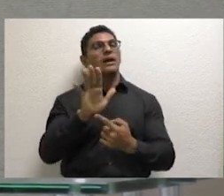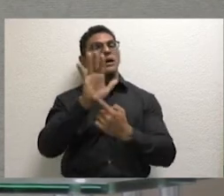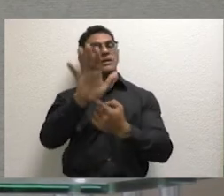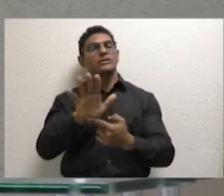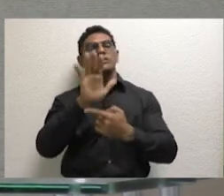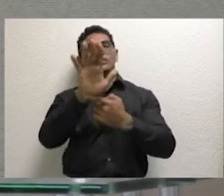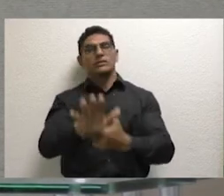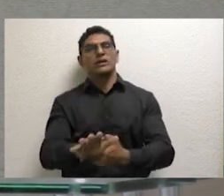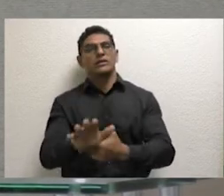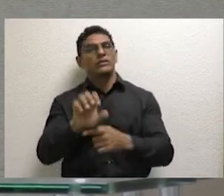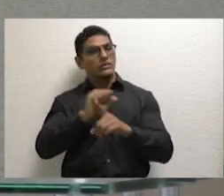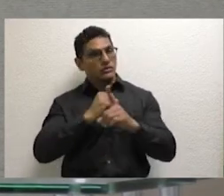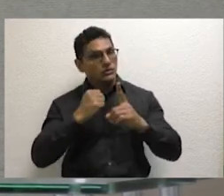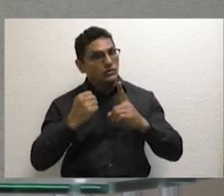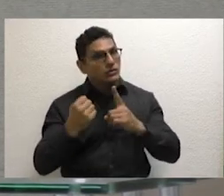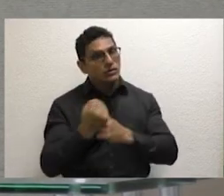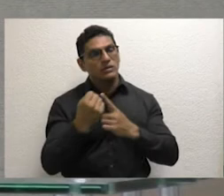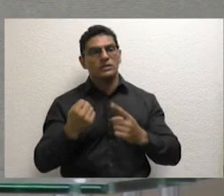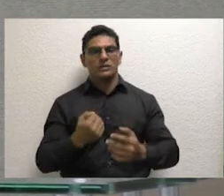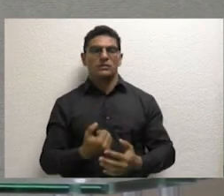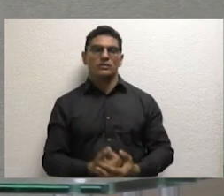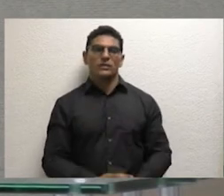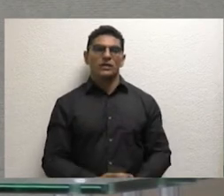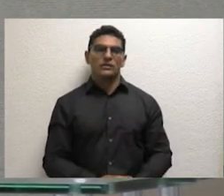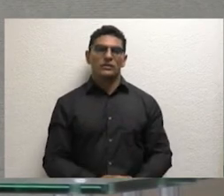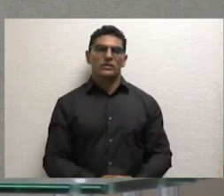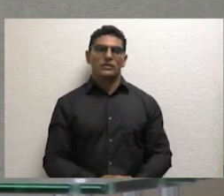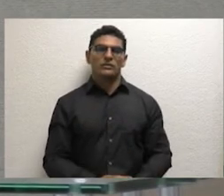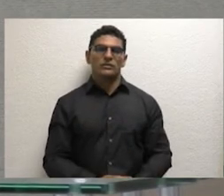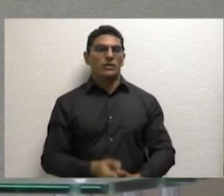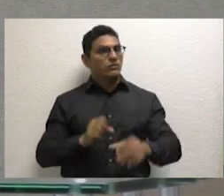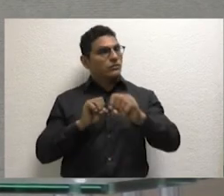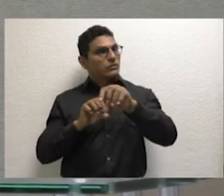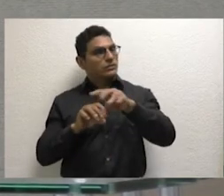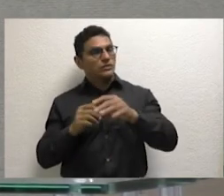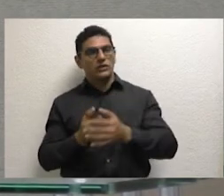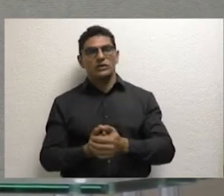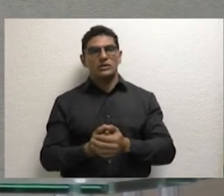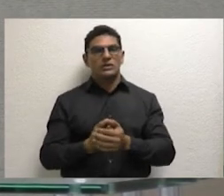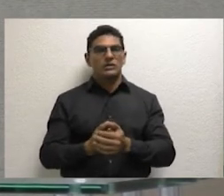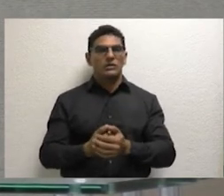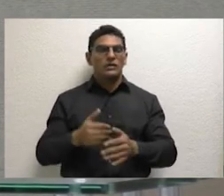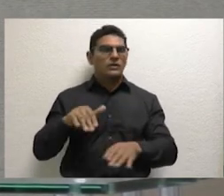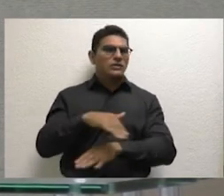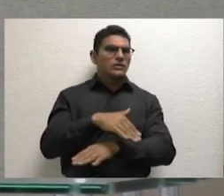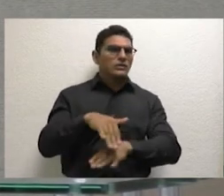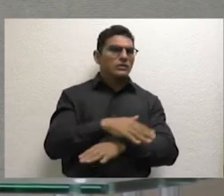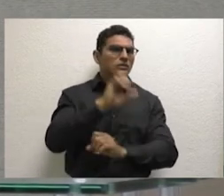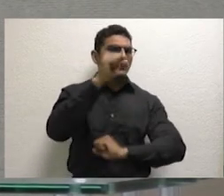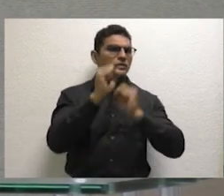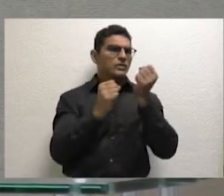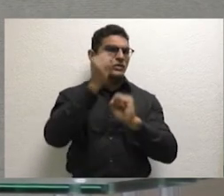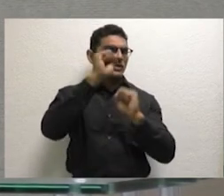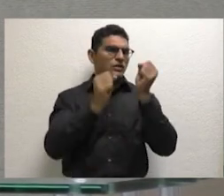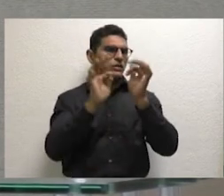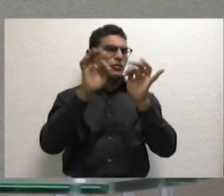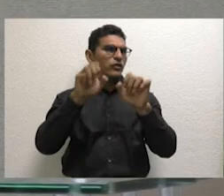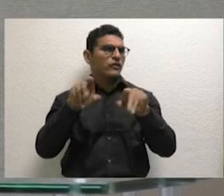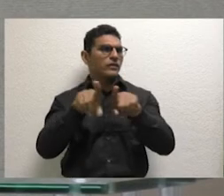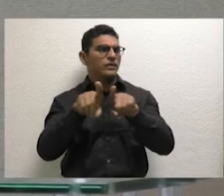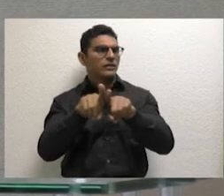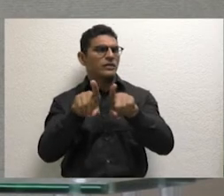socialmente como instituição de ensino as ruas do distrito que o senhor fala e por finalizar